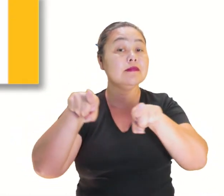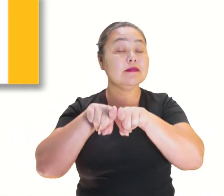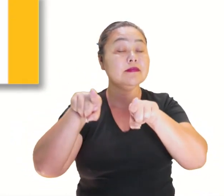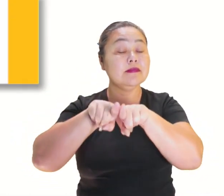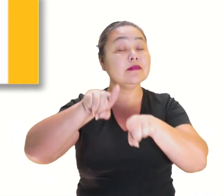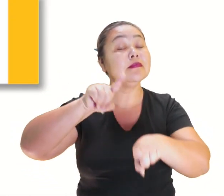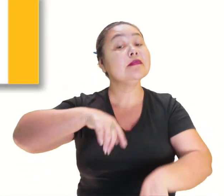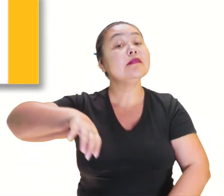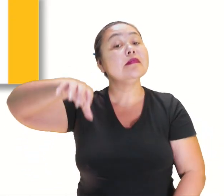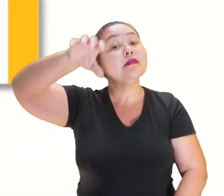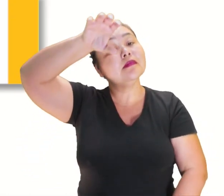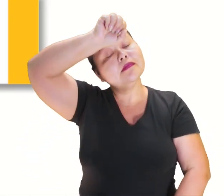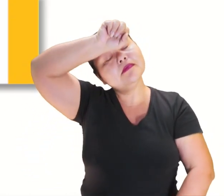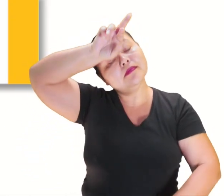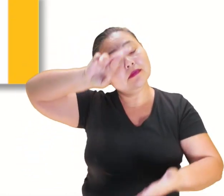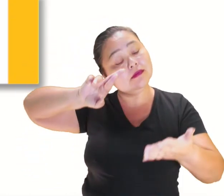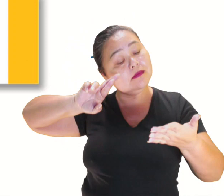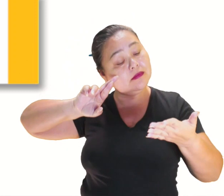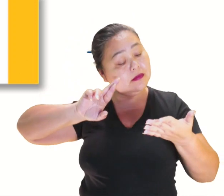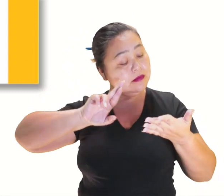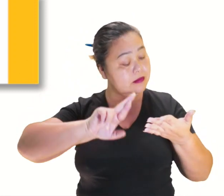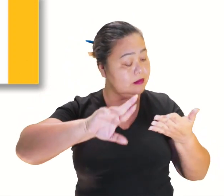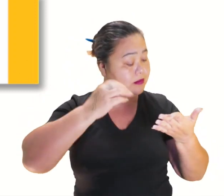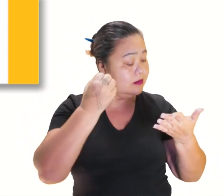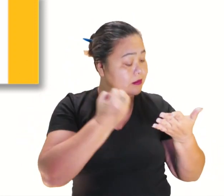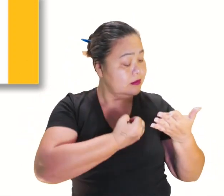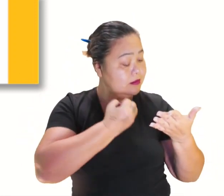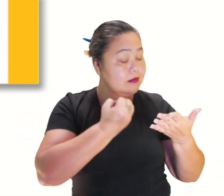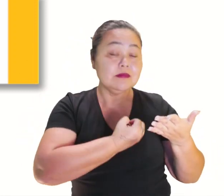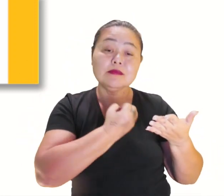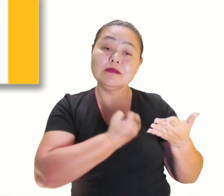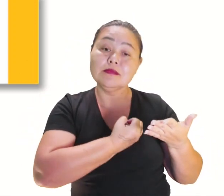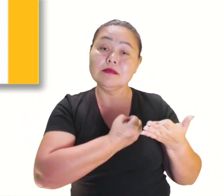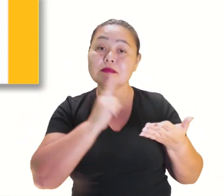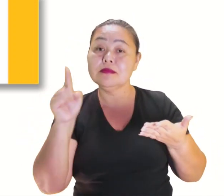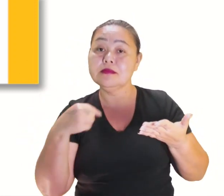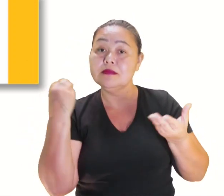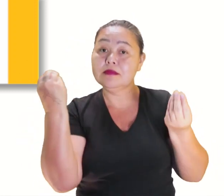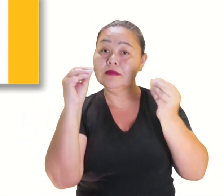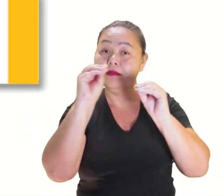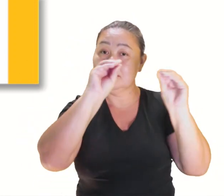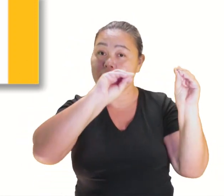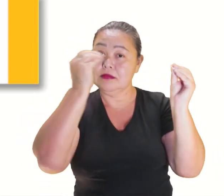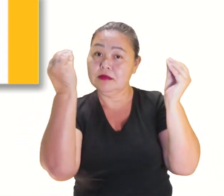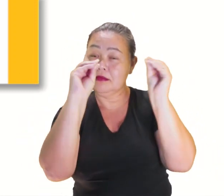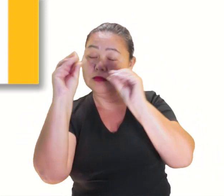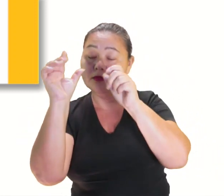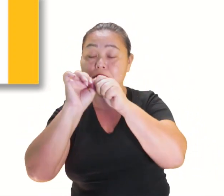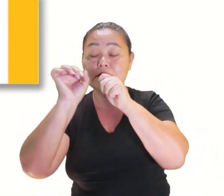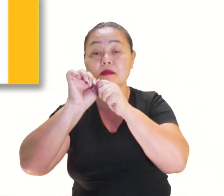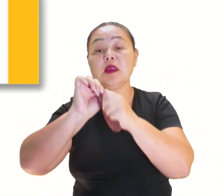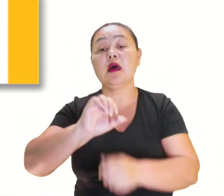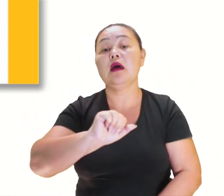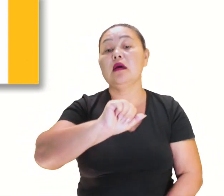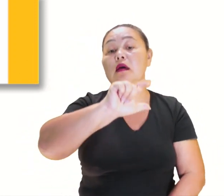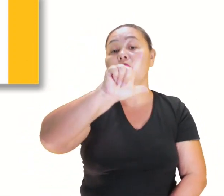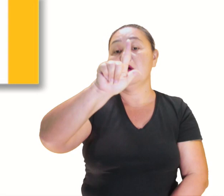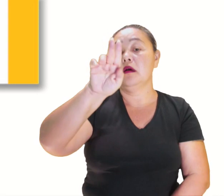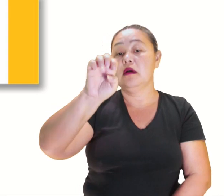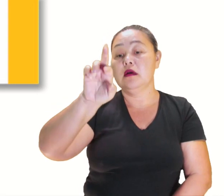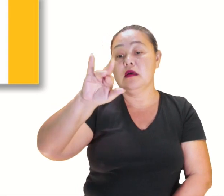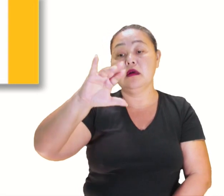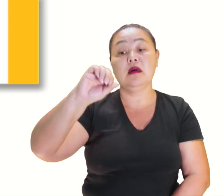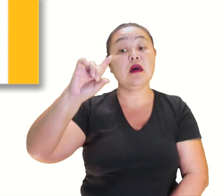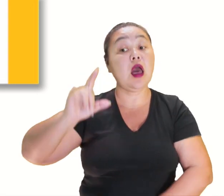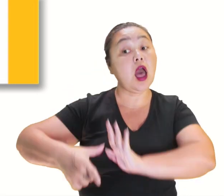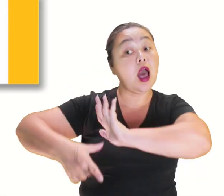vamos aprender a resolver o valor numérico de uma expressão algébrica. Mas antes de tudo